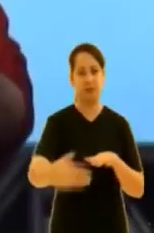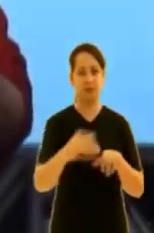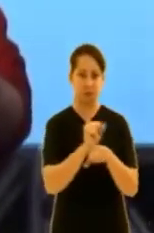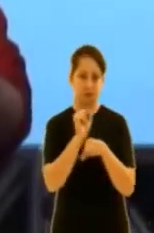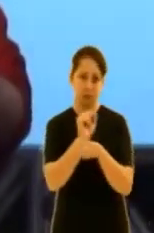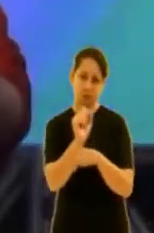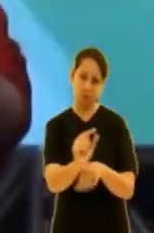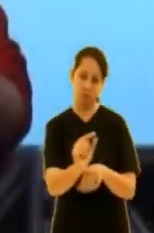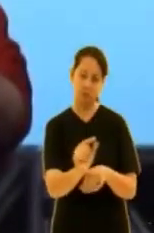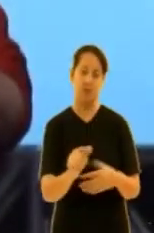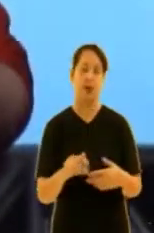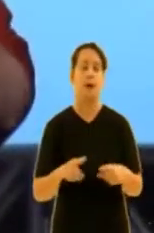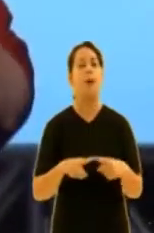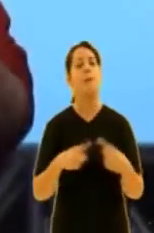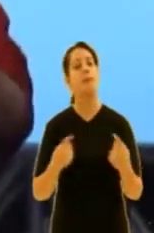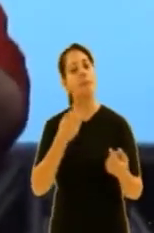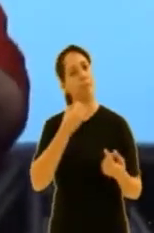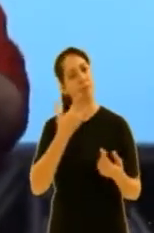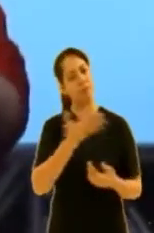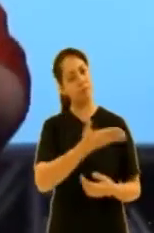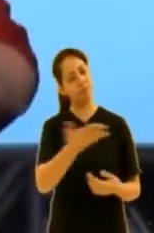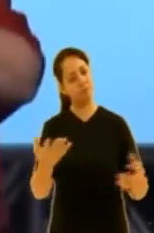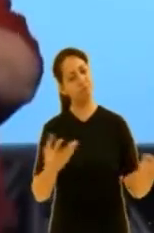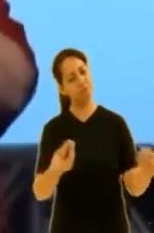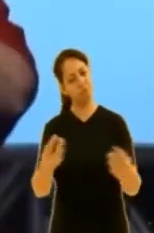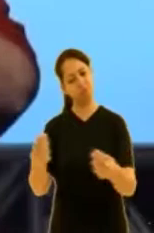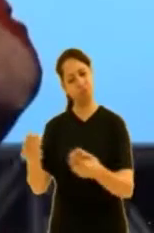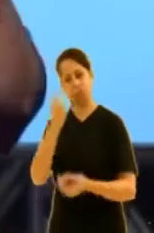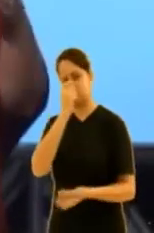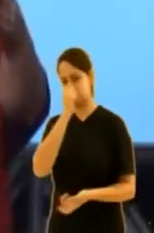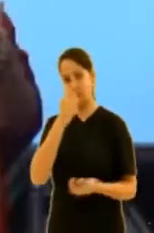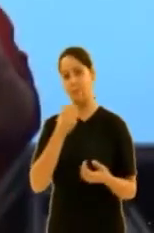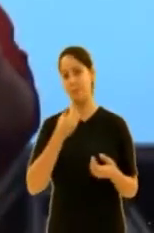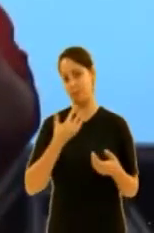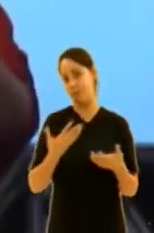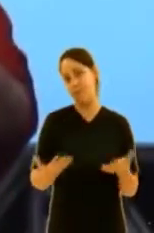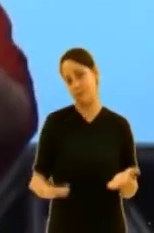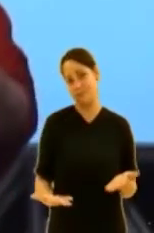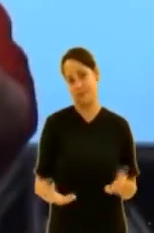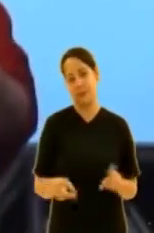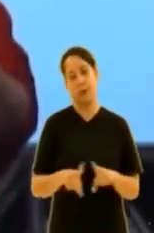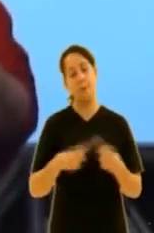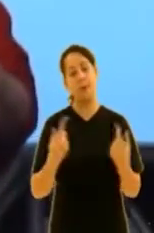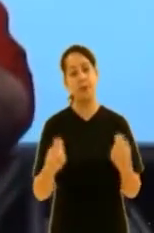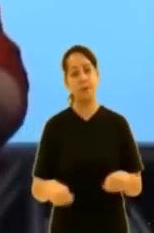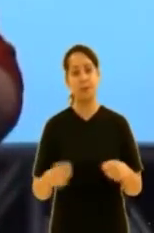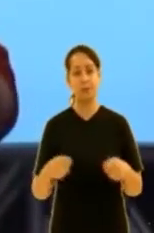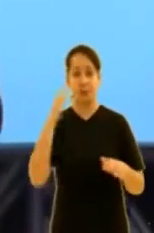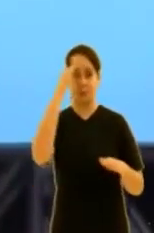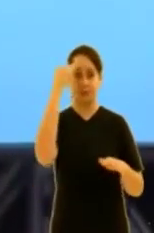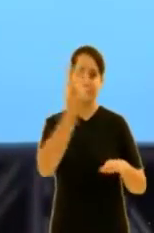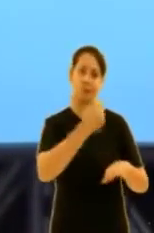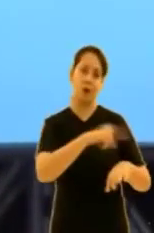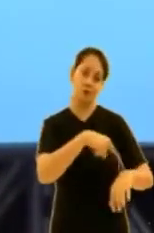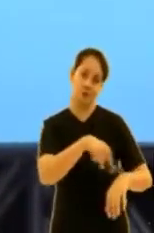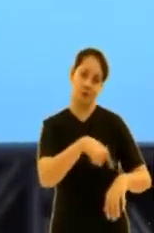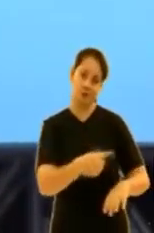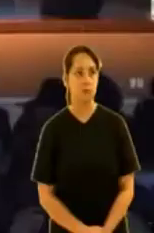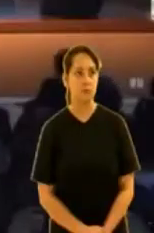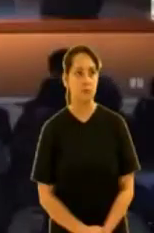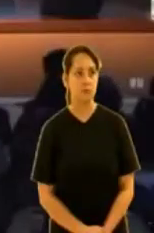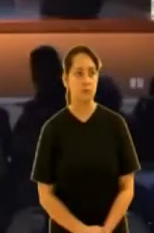somos muitos. Mas para tudo dar certo, a gente precisa trabalhar como um relógio, tá bom? Muito obrigada.